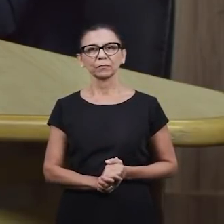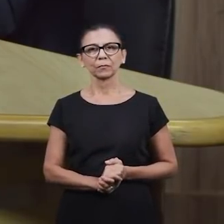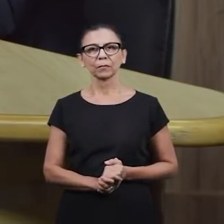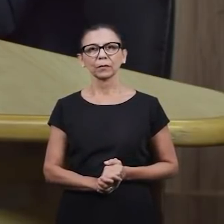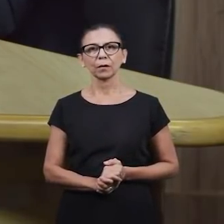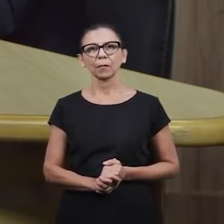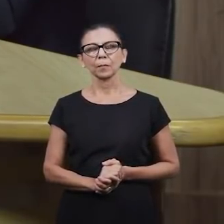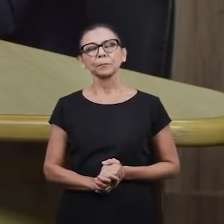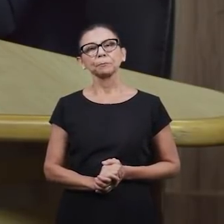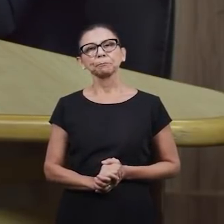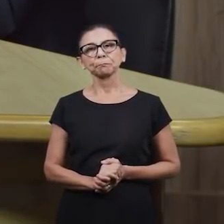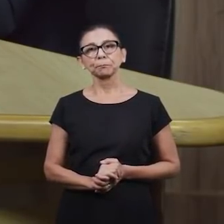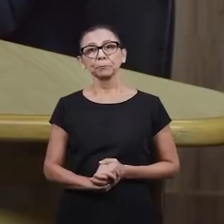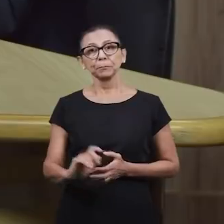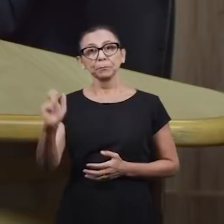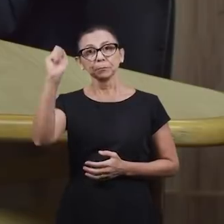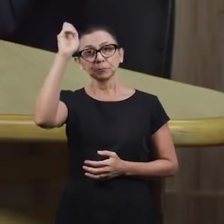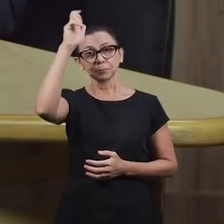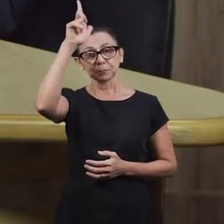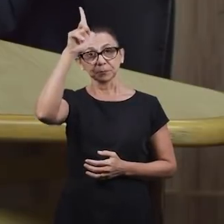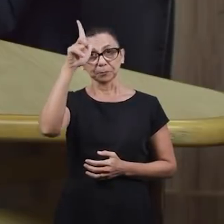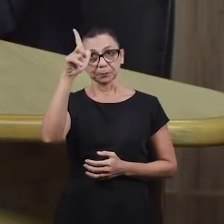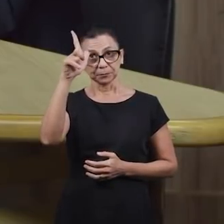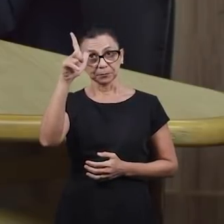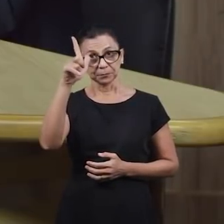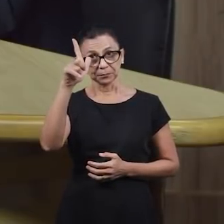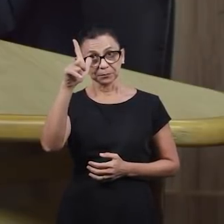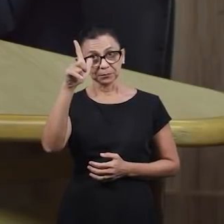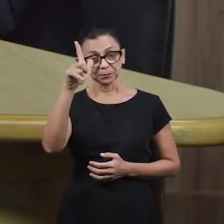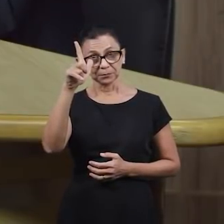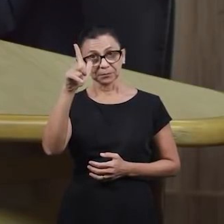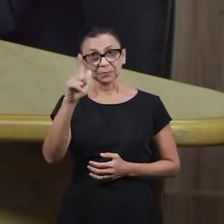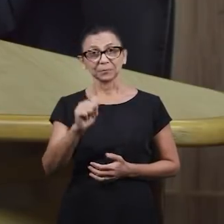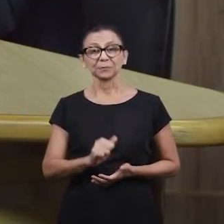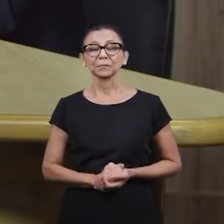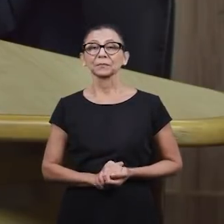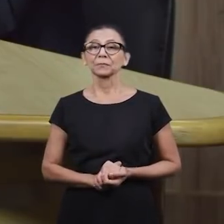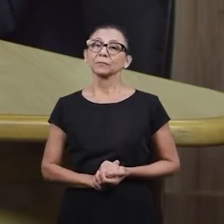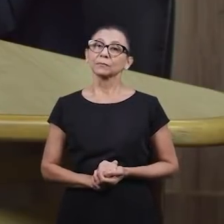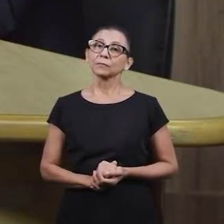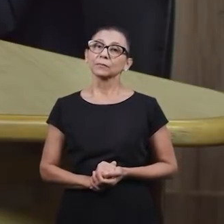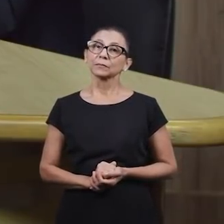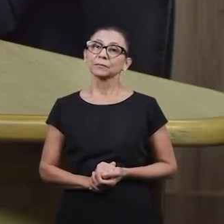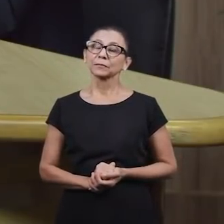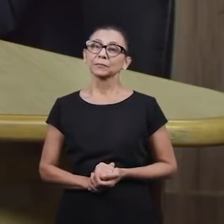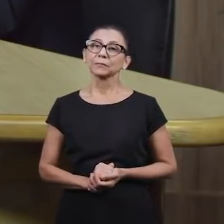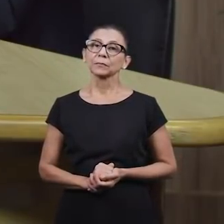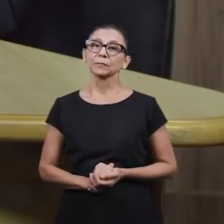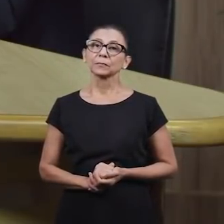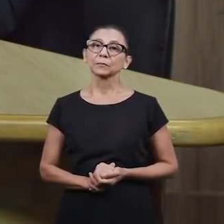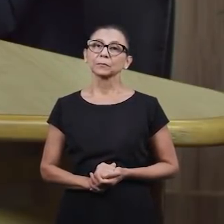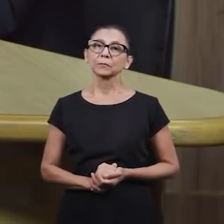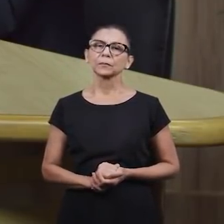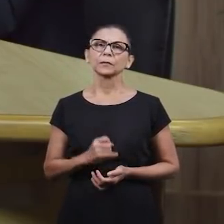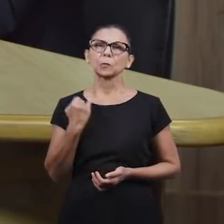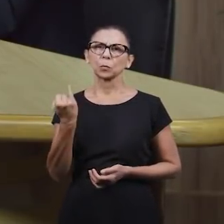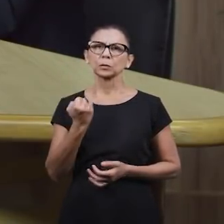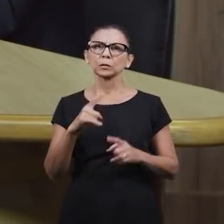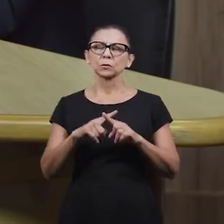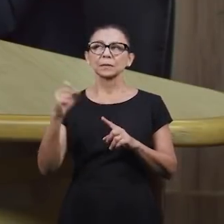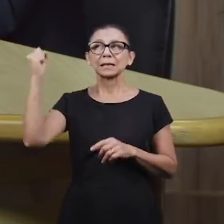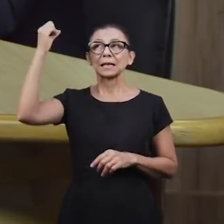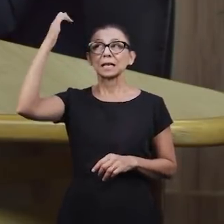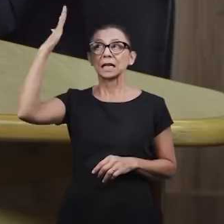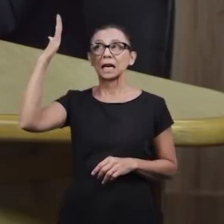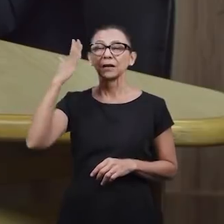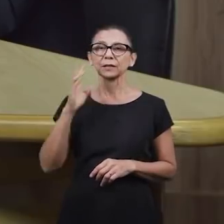é simplesmente a inspiração que tem valor, mas é a revelação. É a revelação. Porque a revelação,